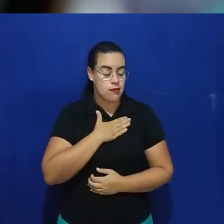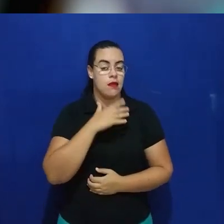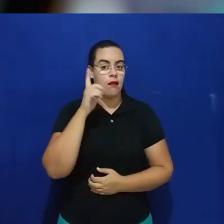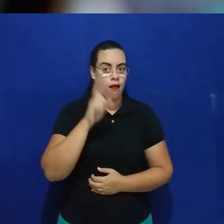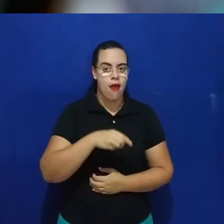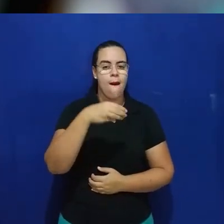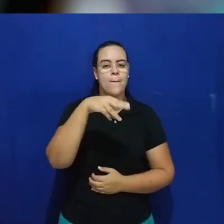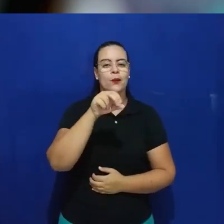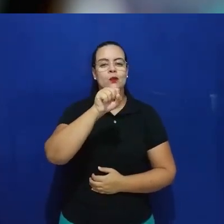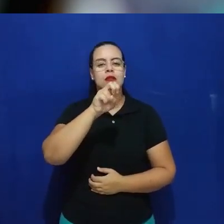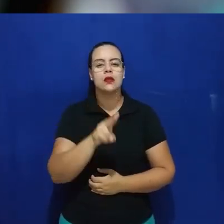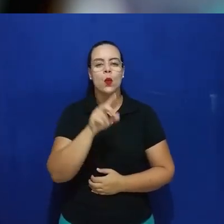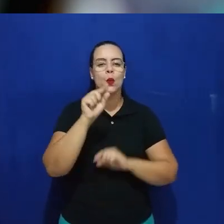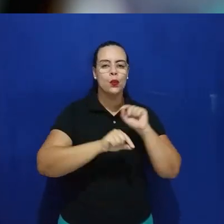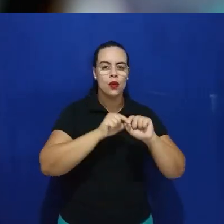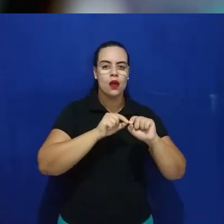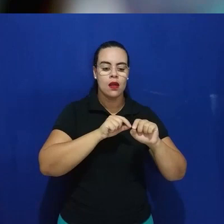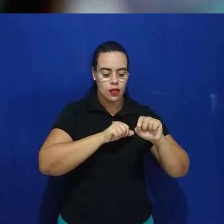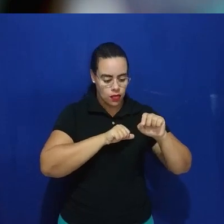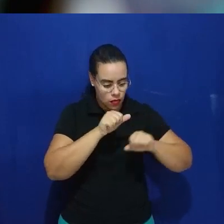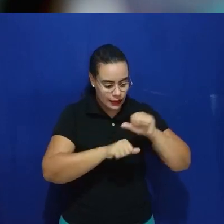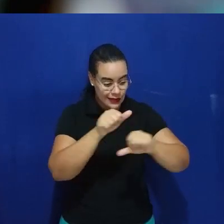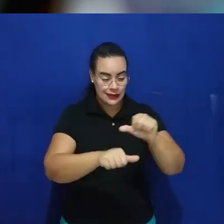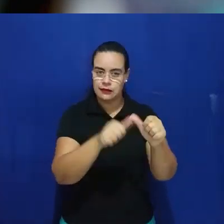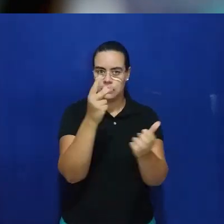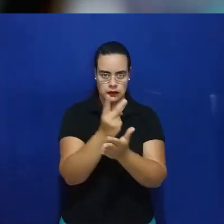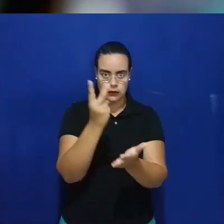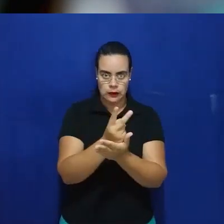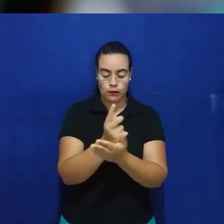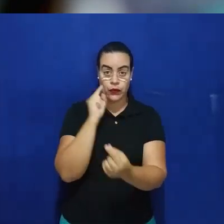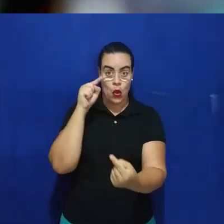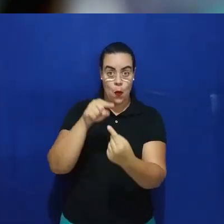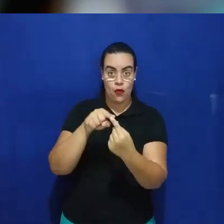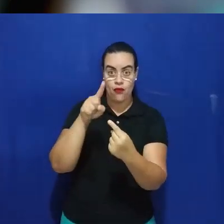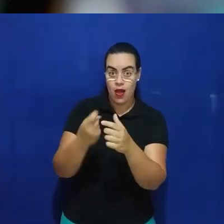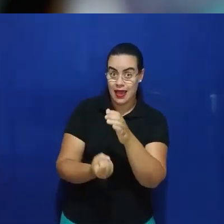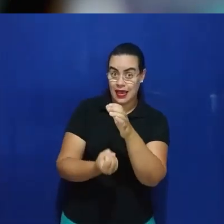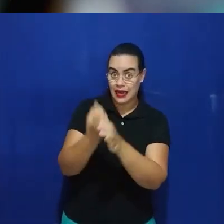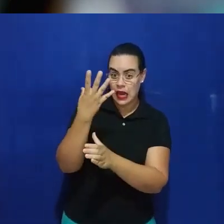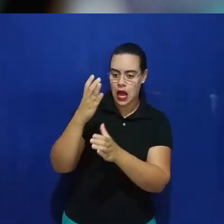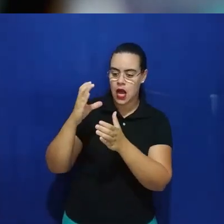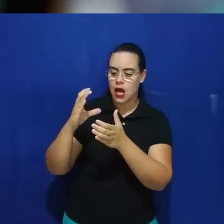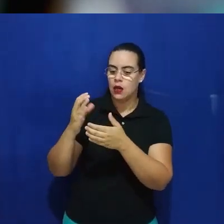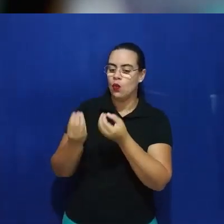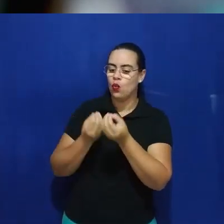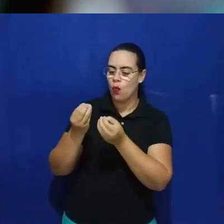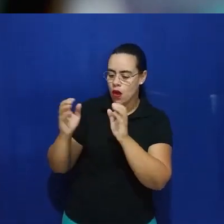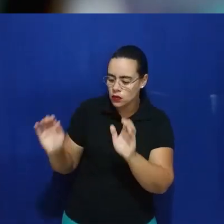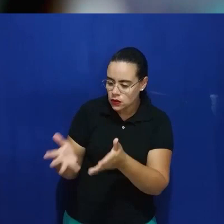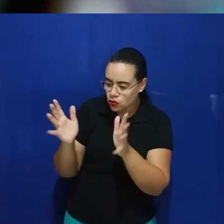museu transformacional, ou seja, continuamente em transformação, que objetiva criar incentivos, ferramentas